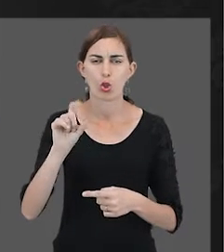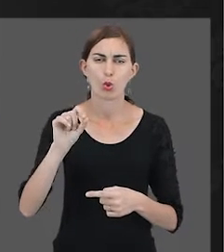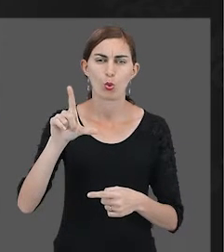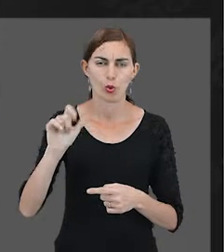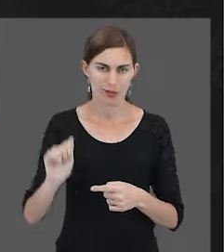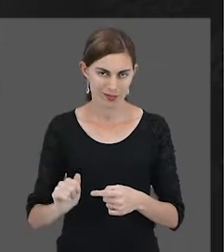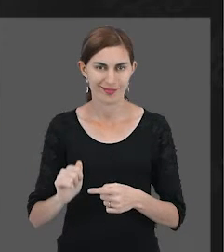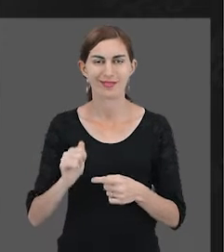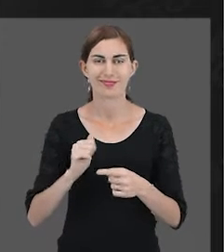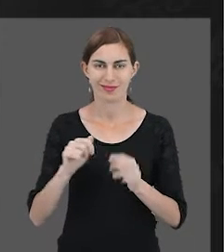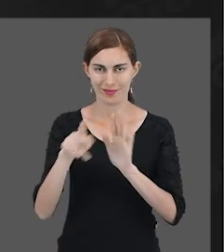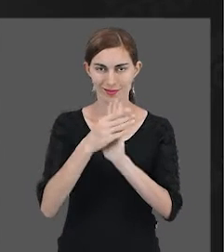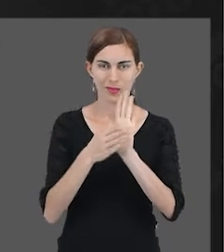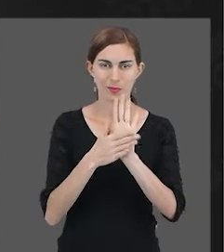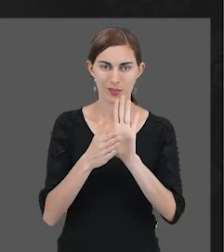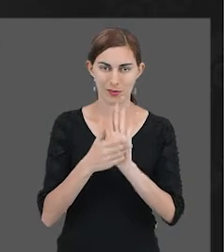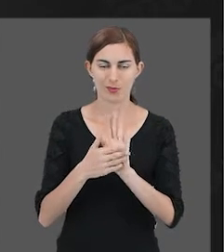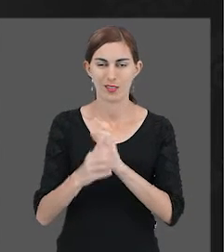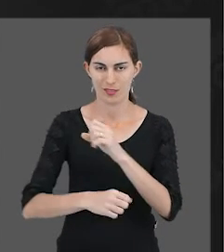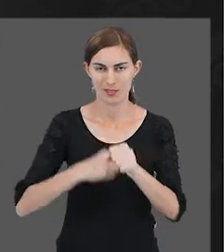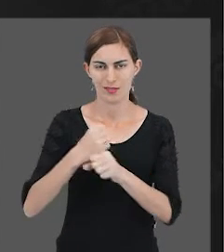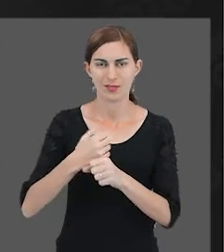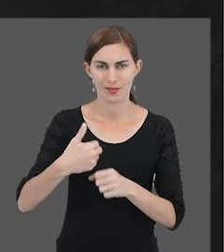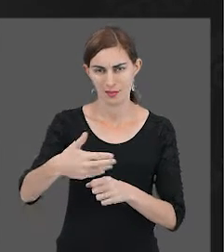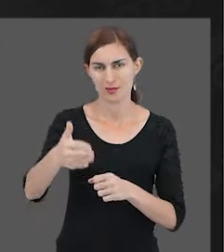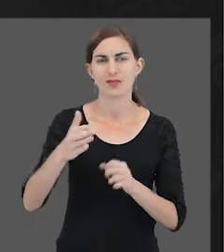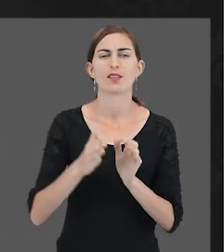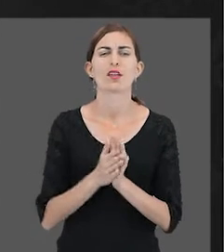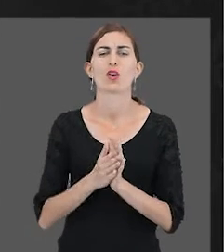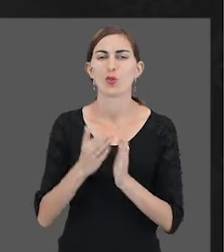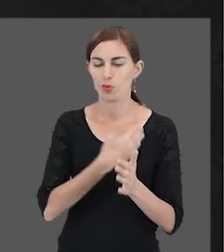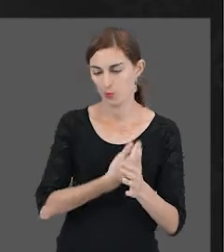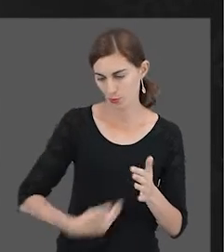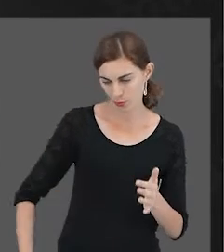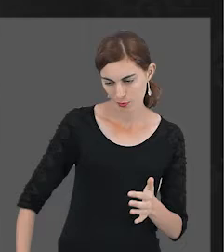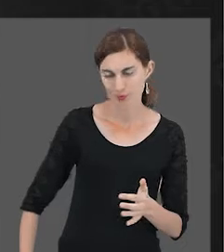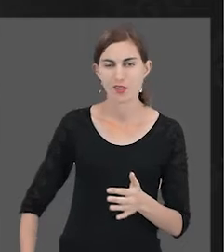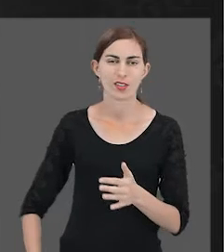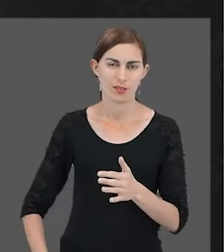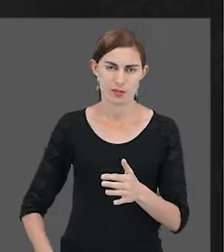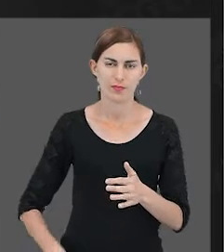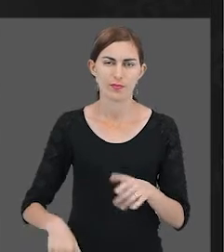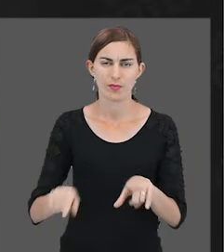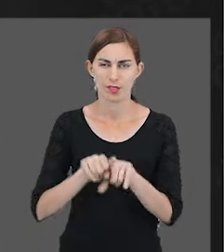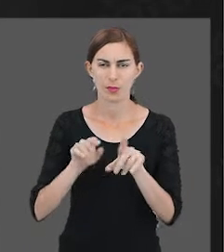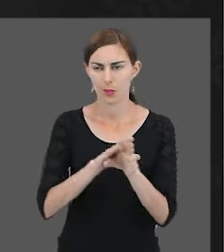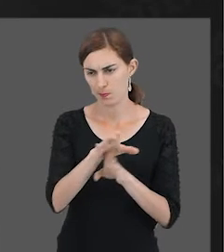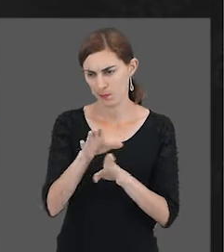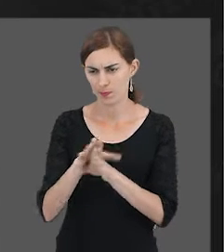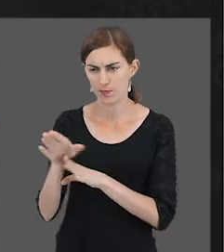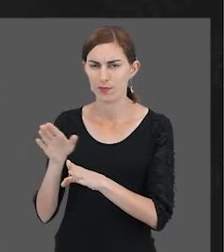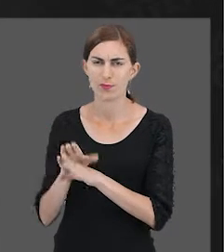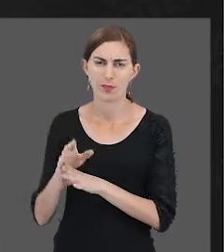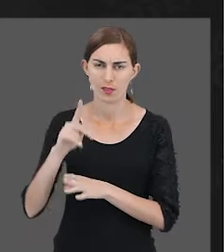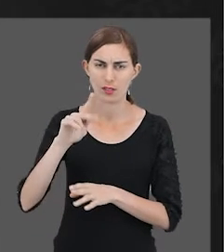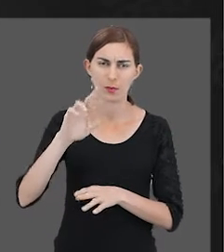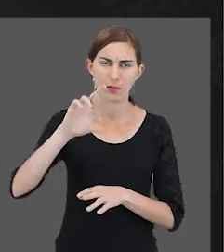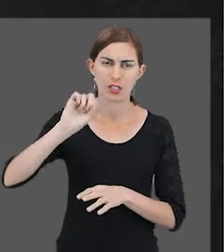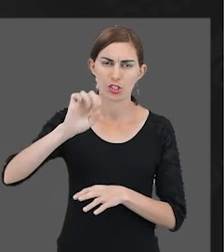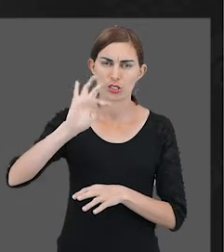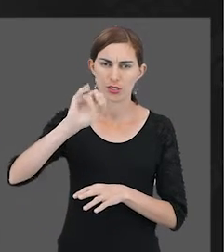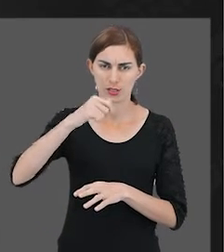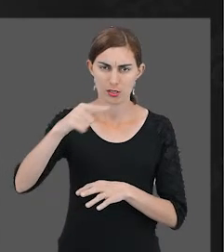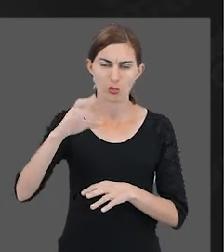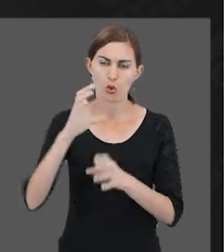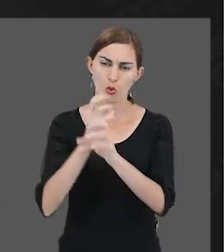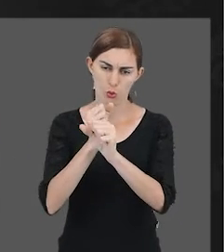LOA, né, a nossa proposta orçamentária anual, no âmbito de suas respectivas esferas governamentais de atuação, instruir e comparecer as prestações de contas